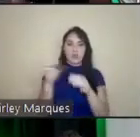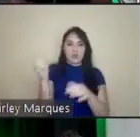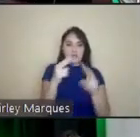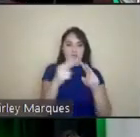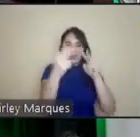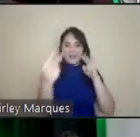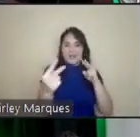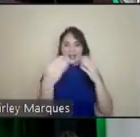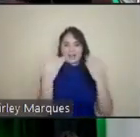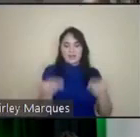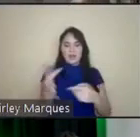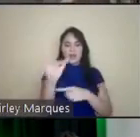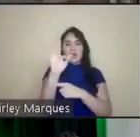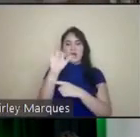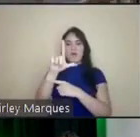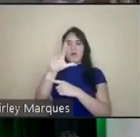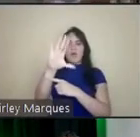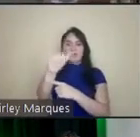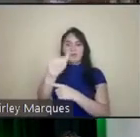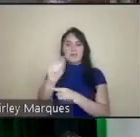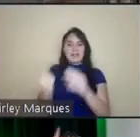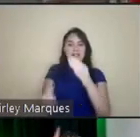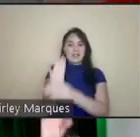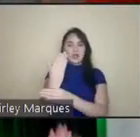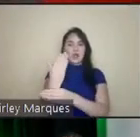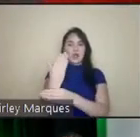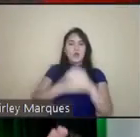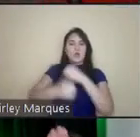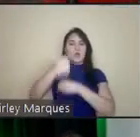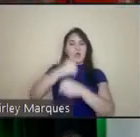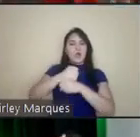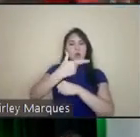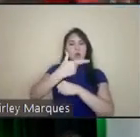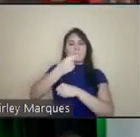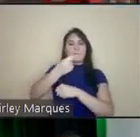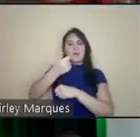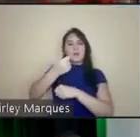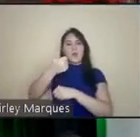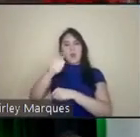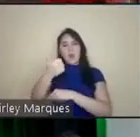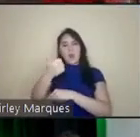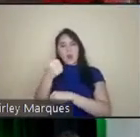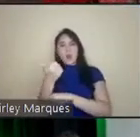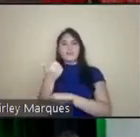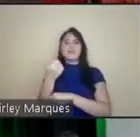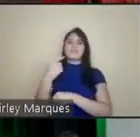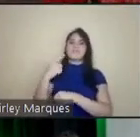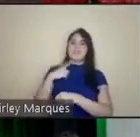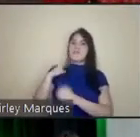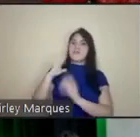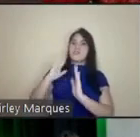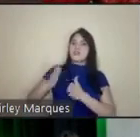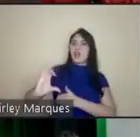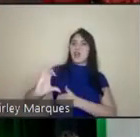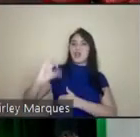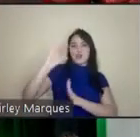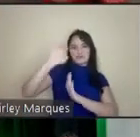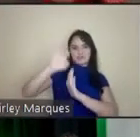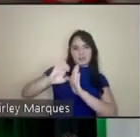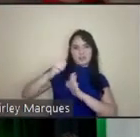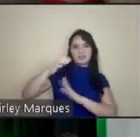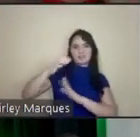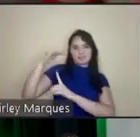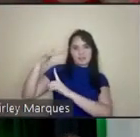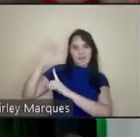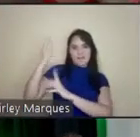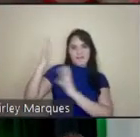ela surgiu em 2011 e de lá para cá foram 9 edições. E esse ano, na verdade, desde 2020, que a gente não fez